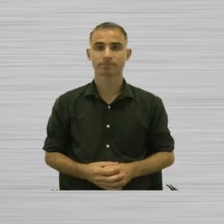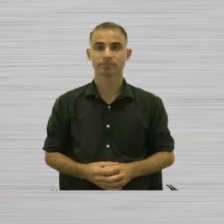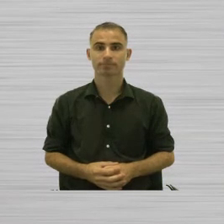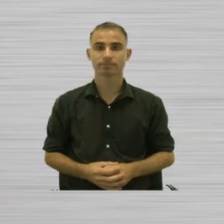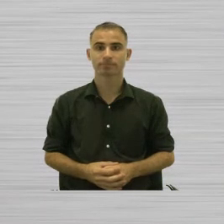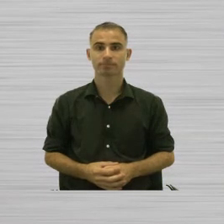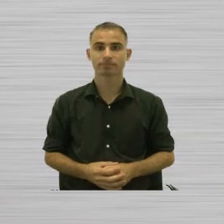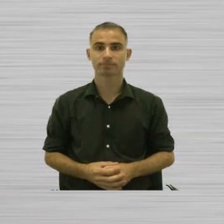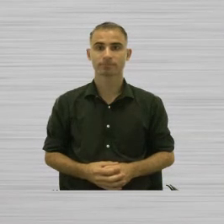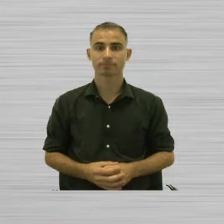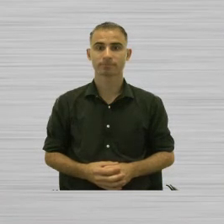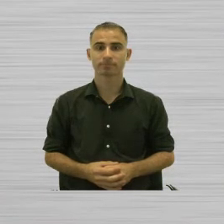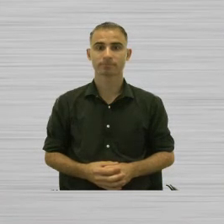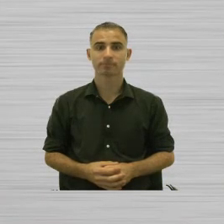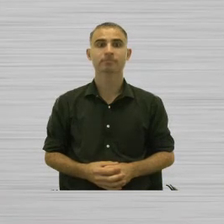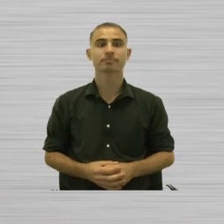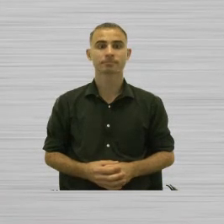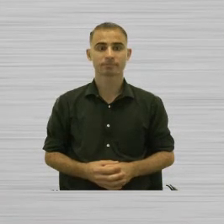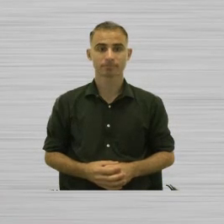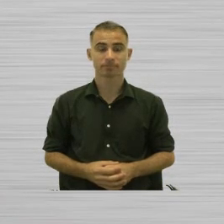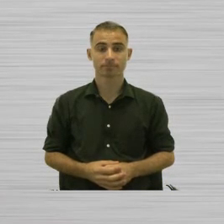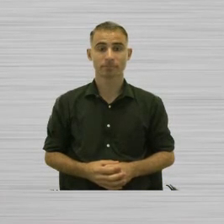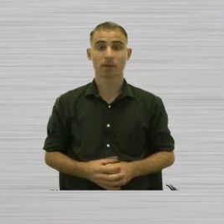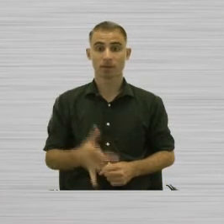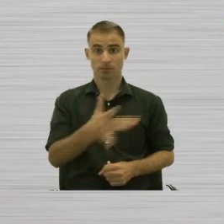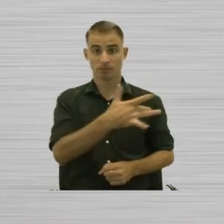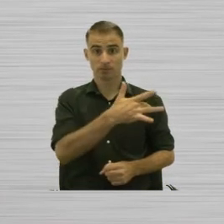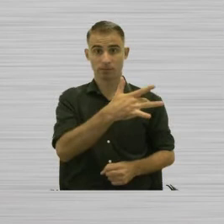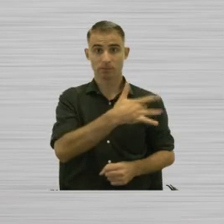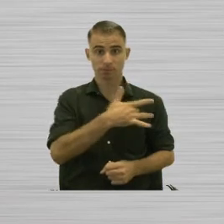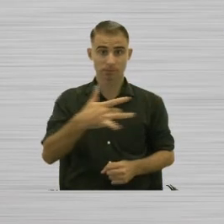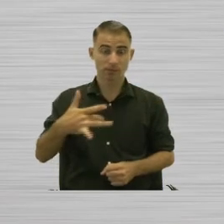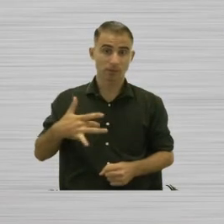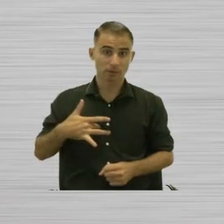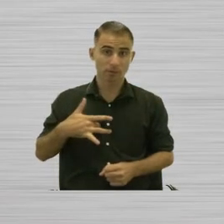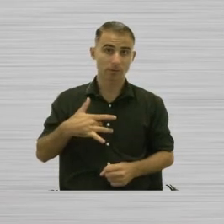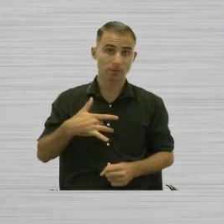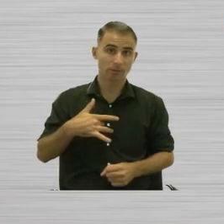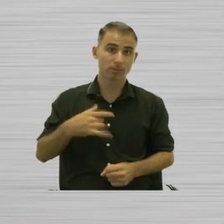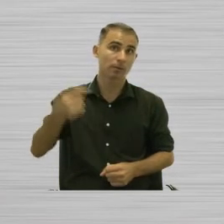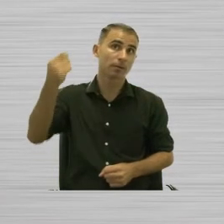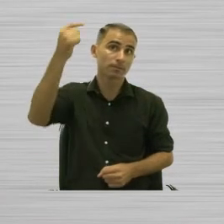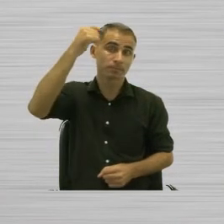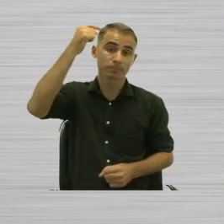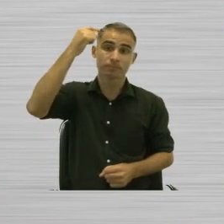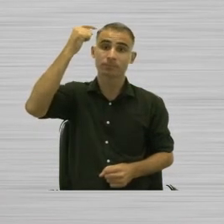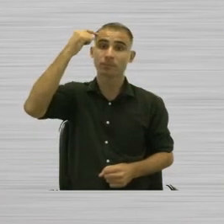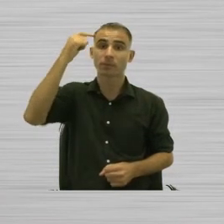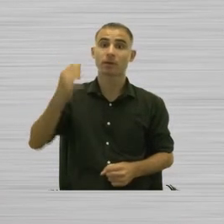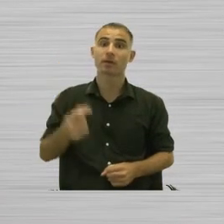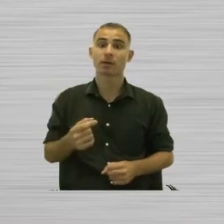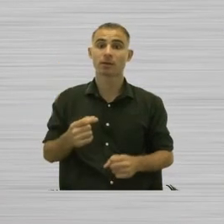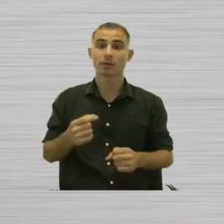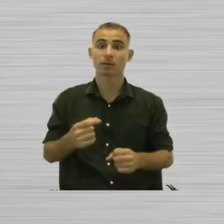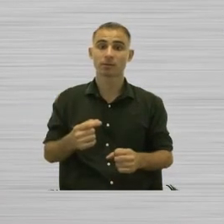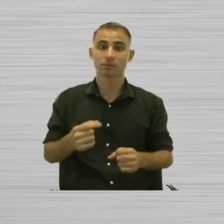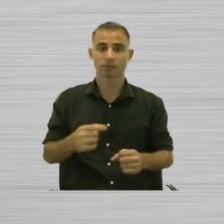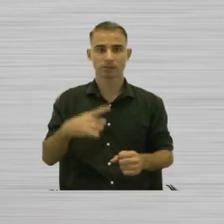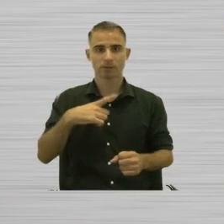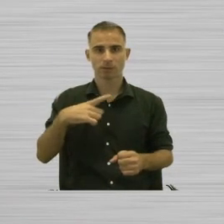As atividades de saúde mental foi agrupada compondo os 3 CAPs, o CAPS infantil, o